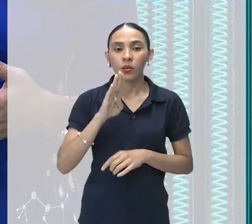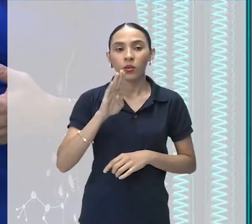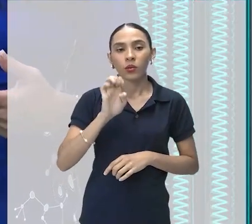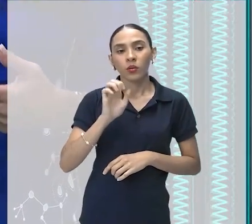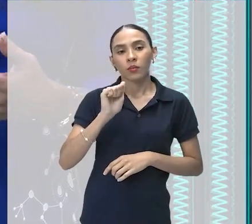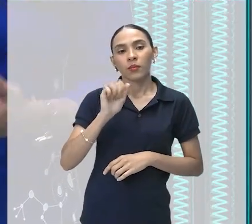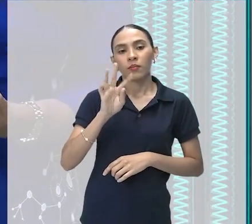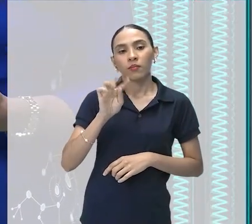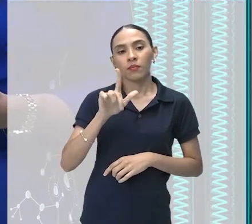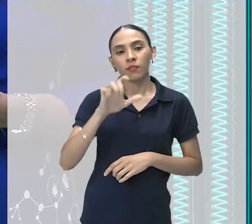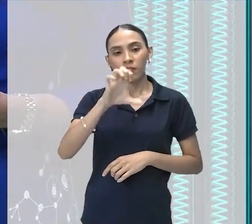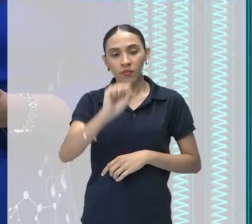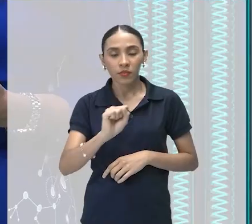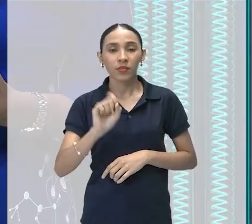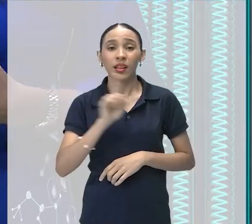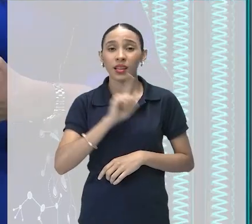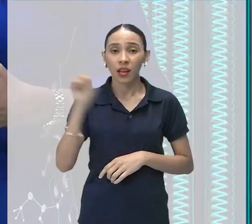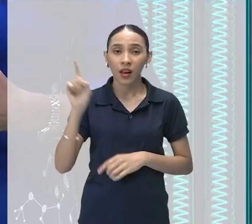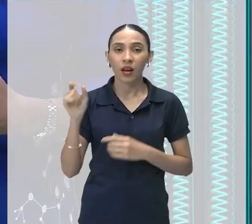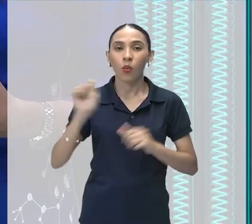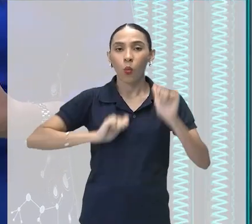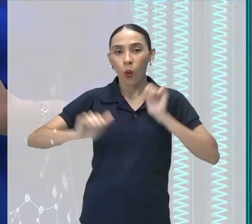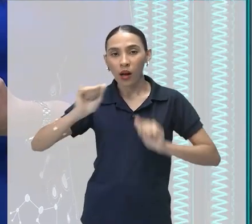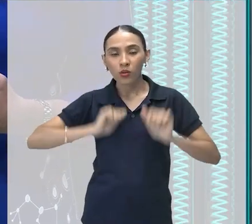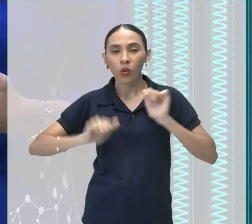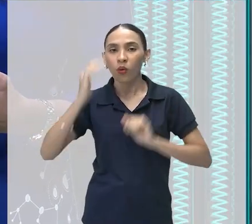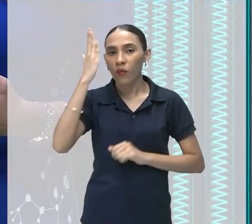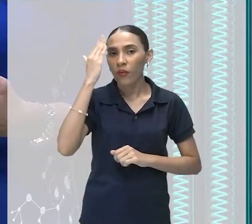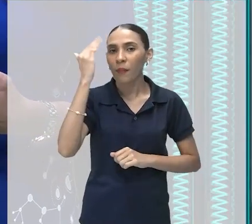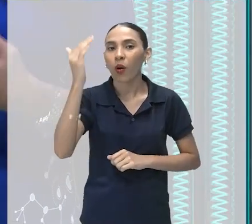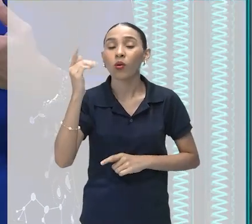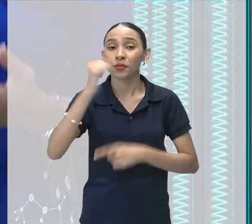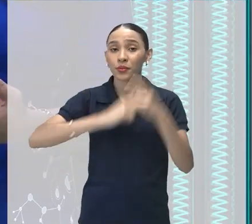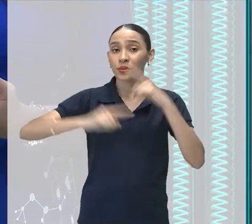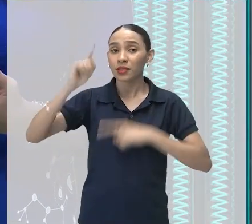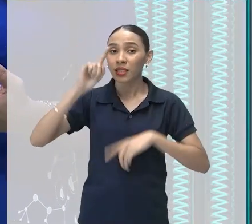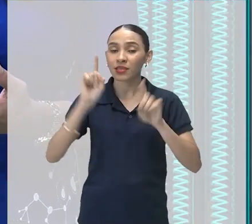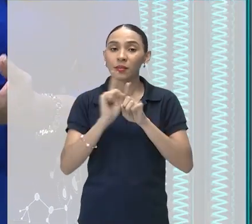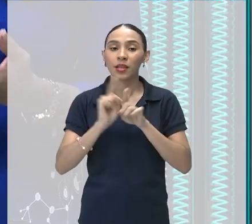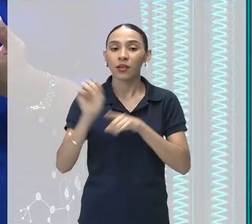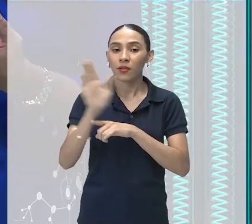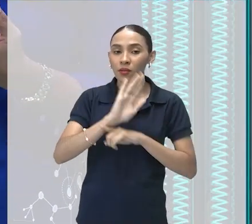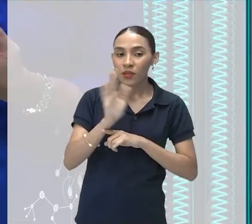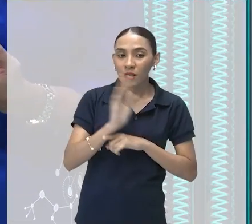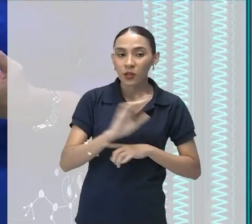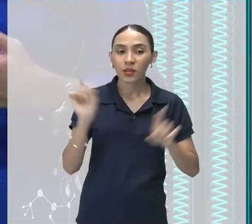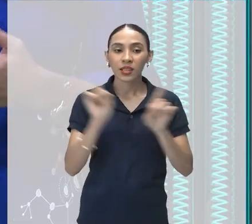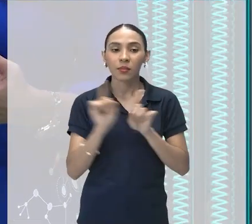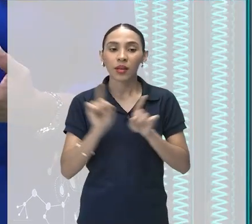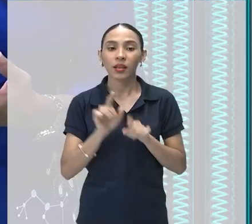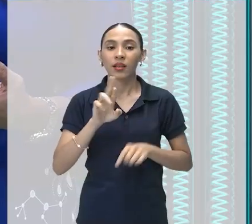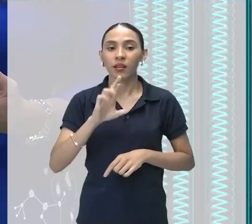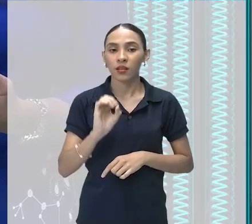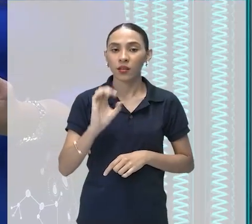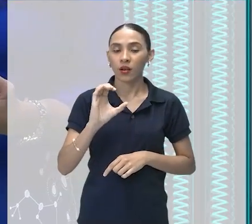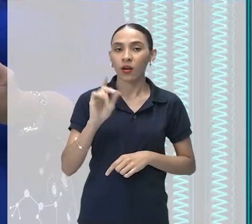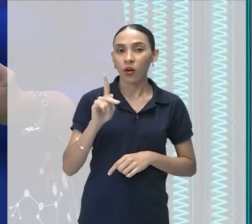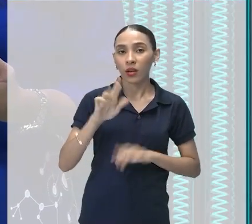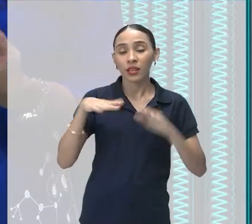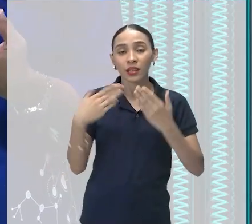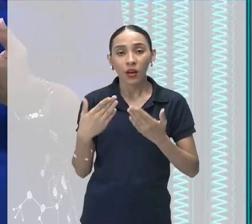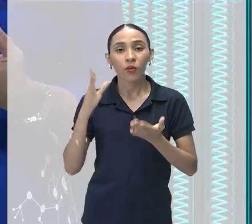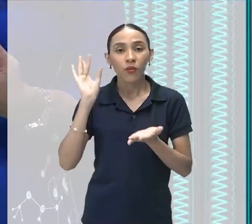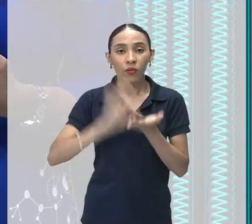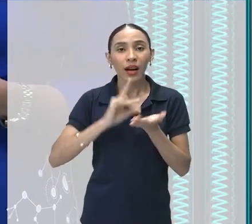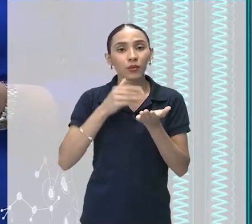um ator lá dos Estados Unidos, que fez muito sucesso, tanto nos filmes e também no rock. Então, ele introduziu